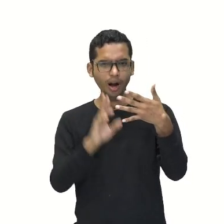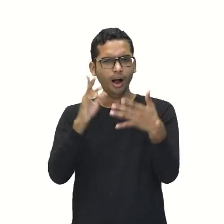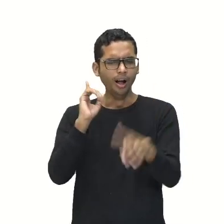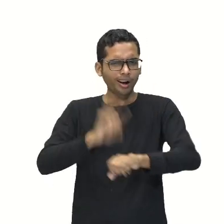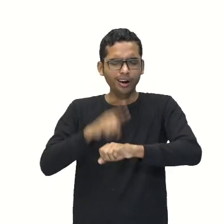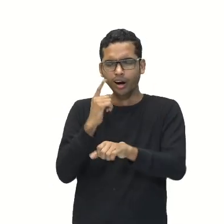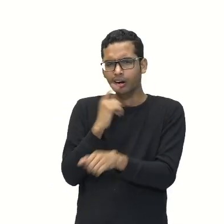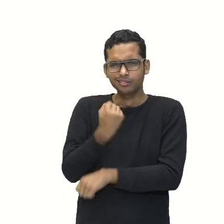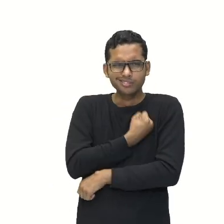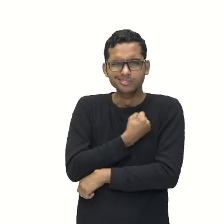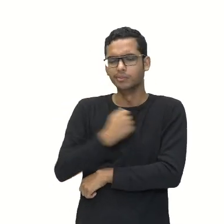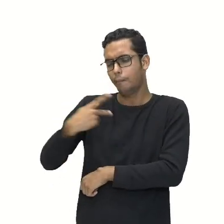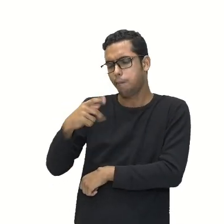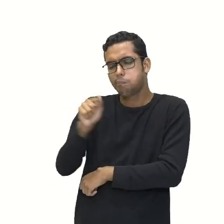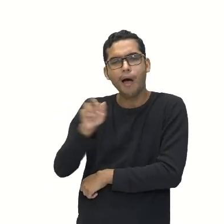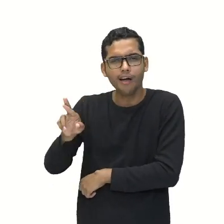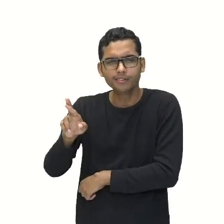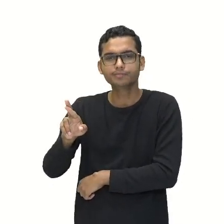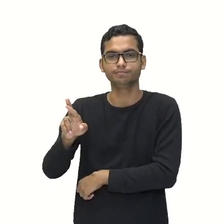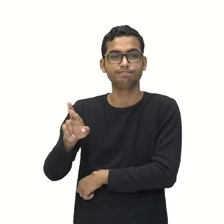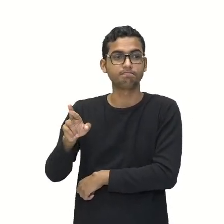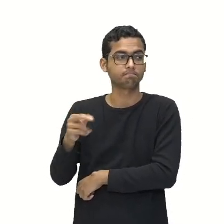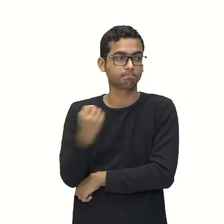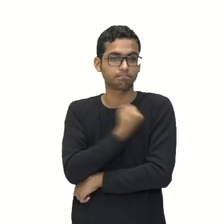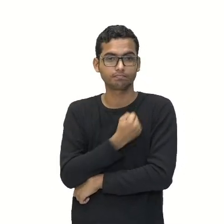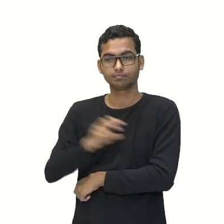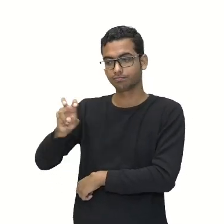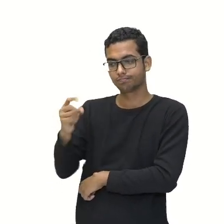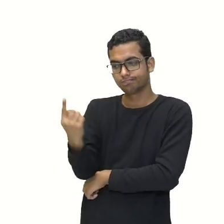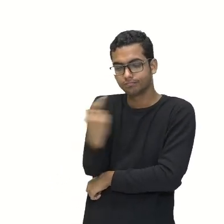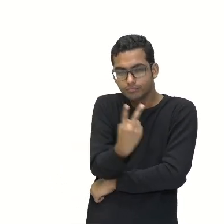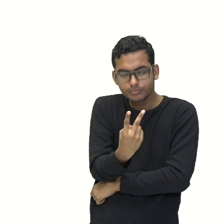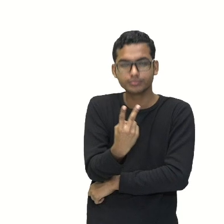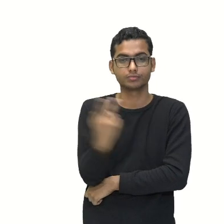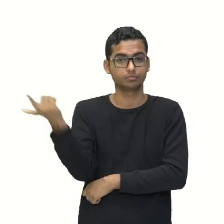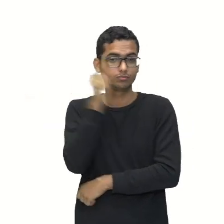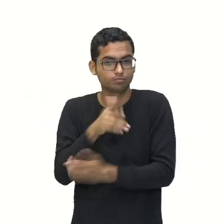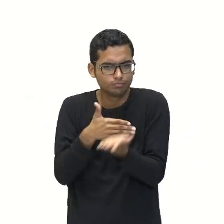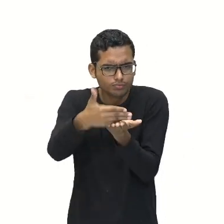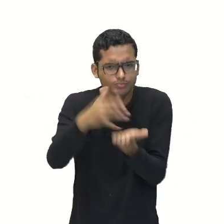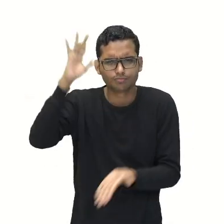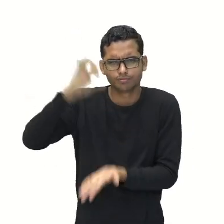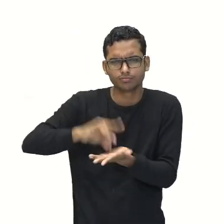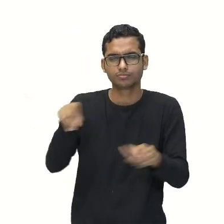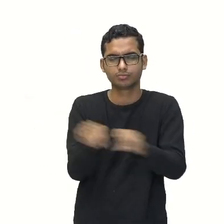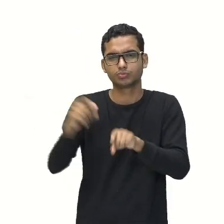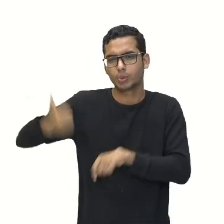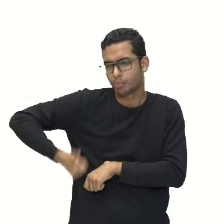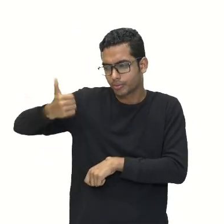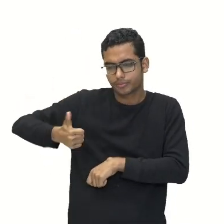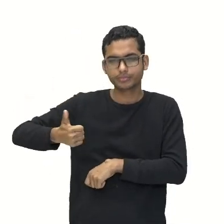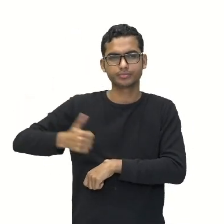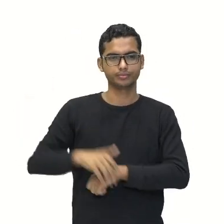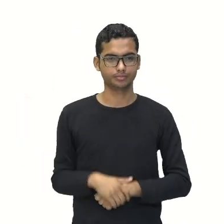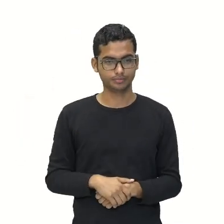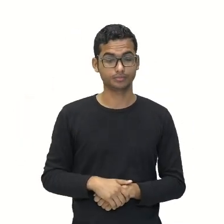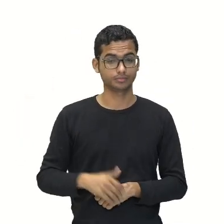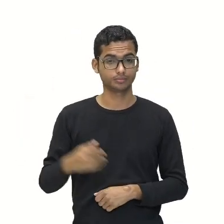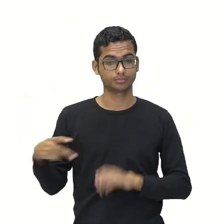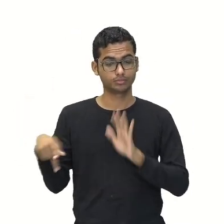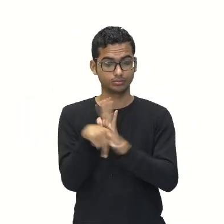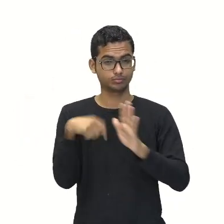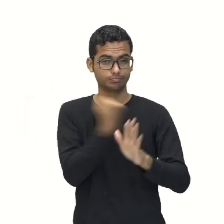par, 512, eu consigo começar com o primeiro primo da sequência, que é o número